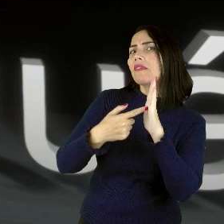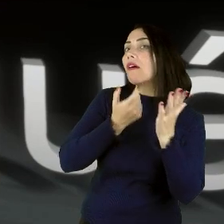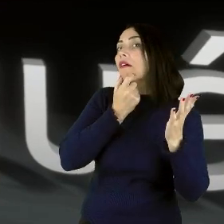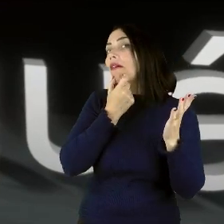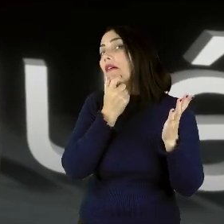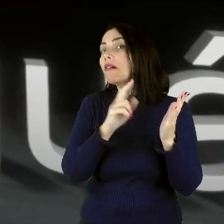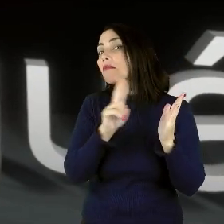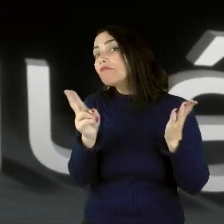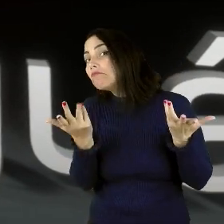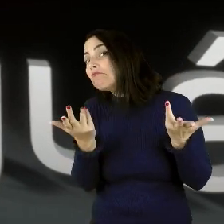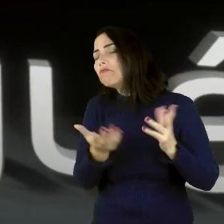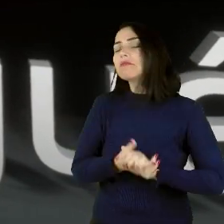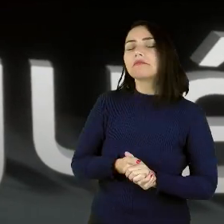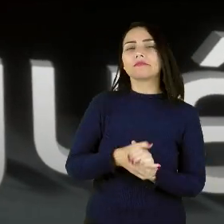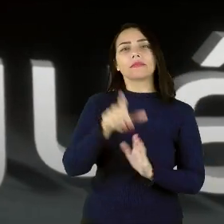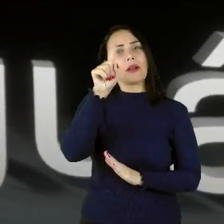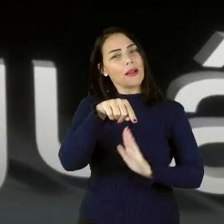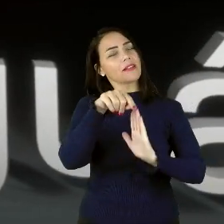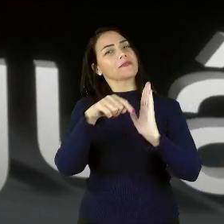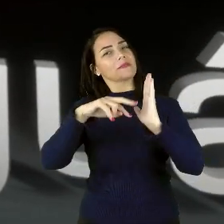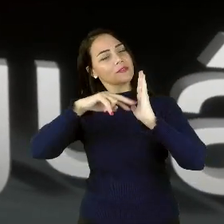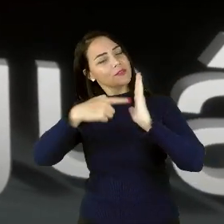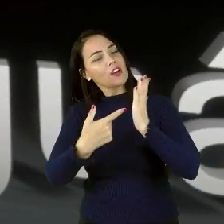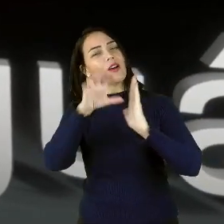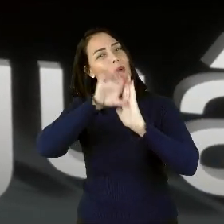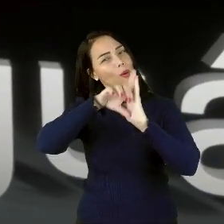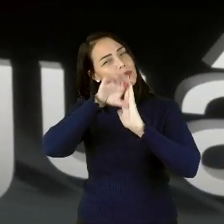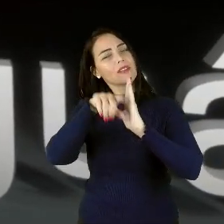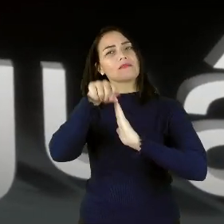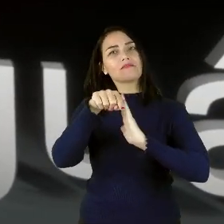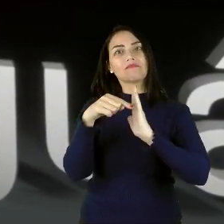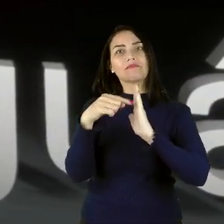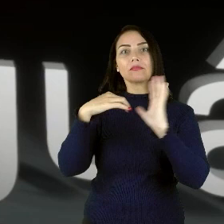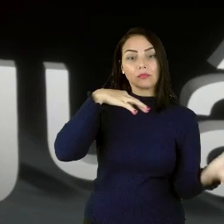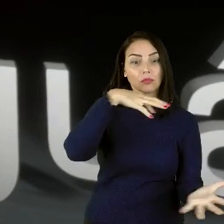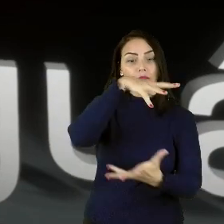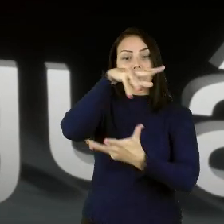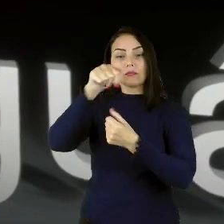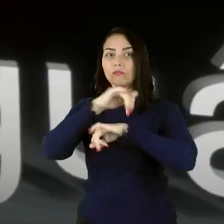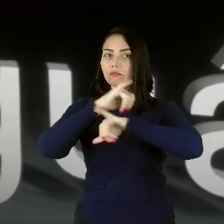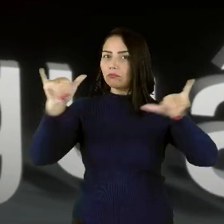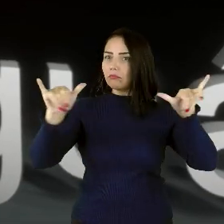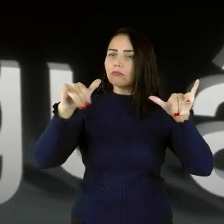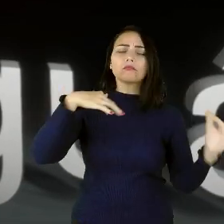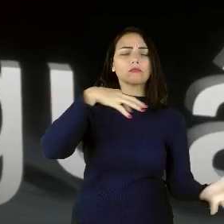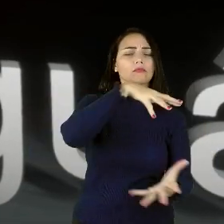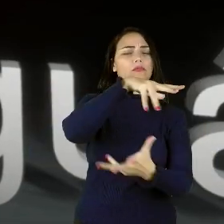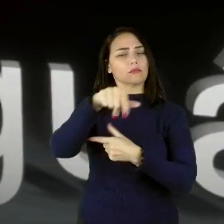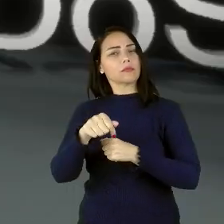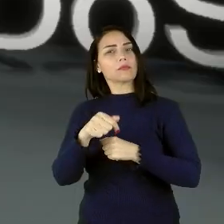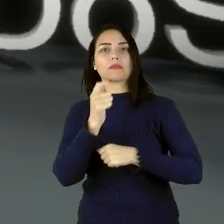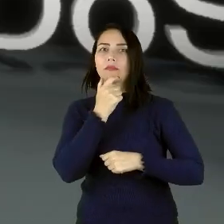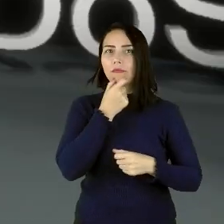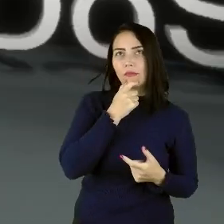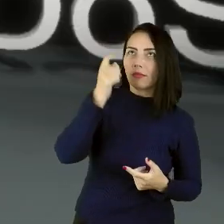será um global thinker? Esse conceito parte lá do processo da globalização. O global